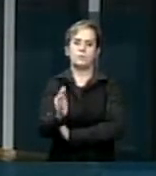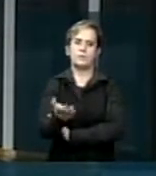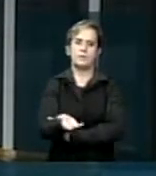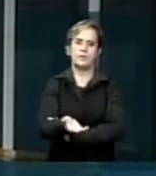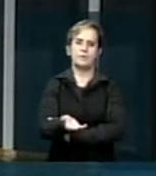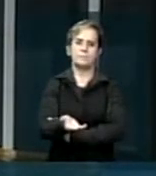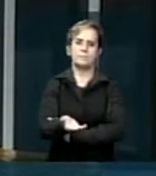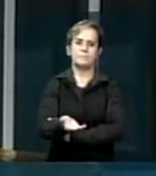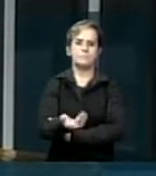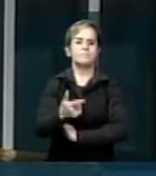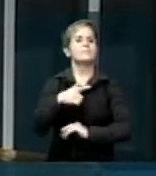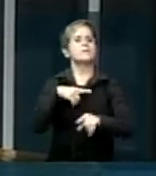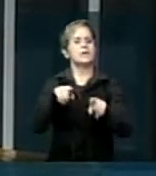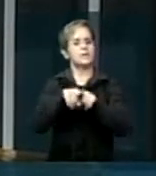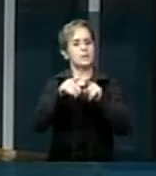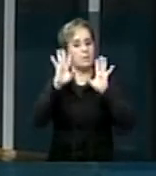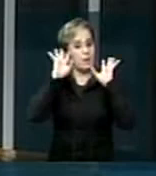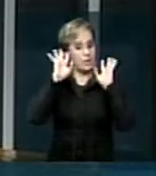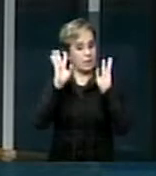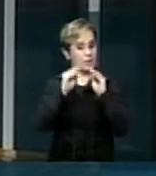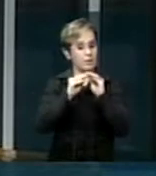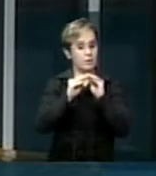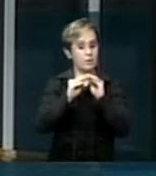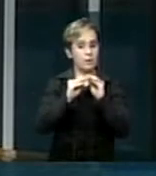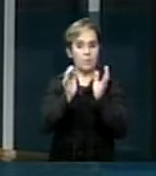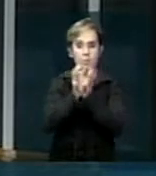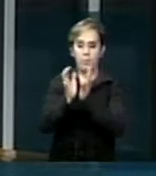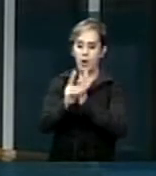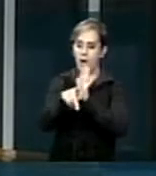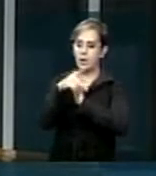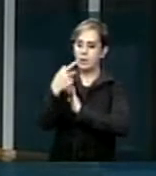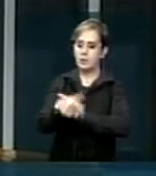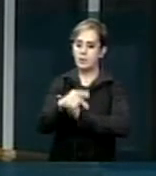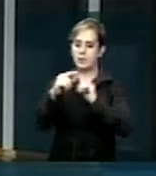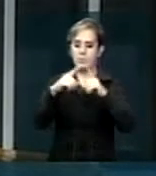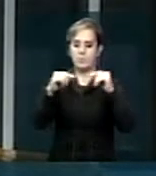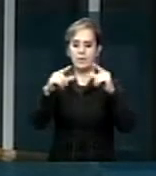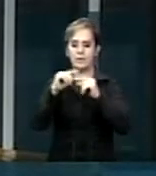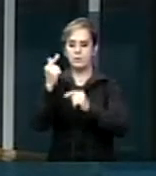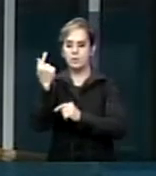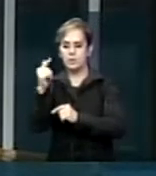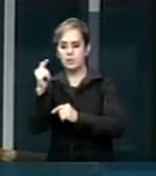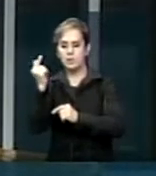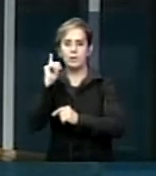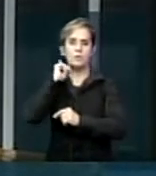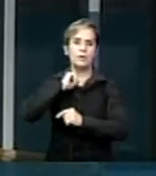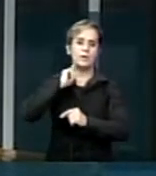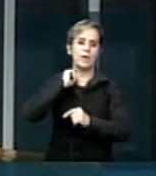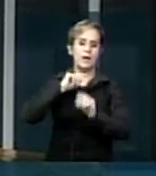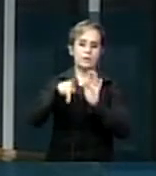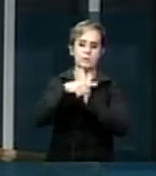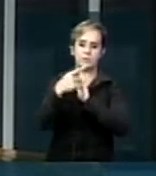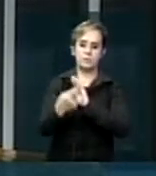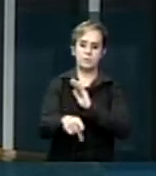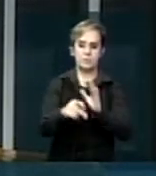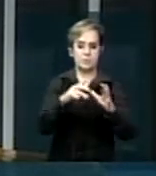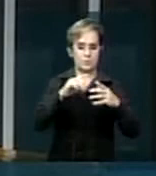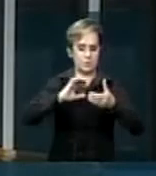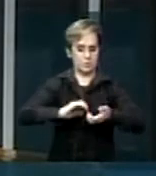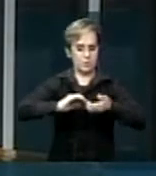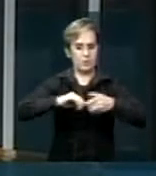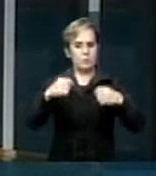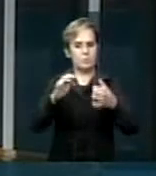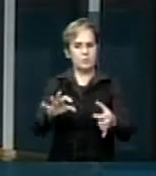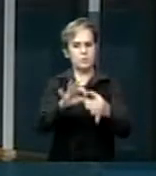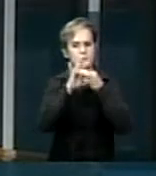Há um reconhecimento político de que as bancadas de Brasília, de Goiás e Minas no Congresso Nacional devem se unir